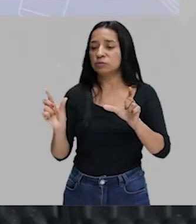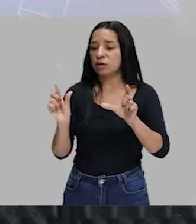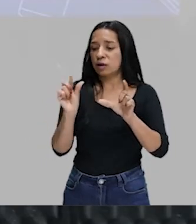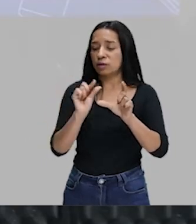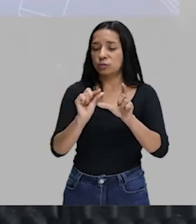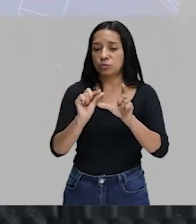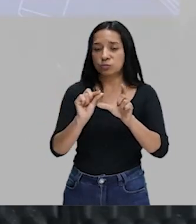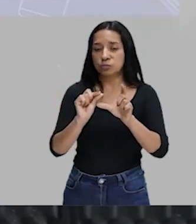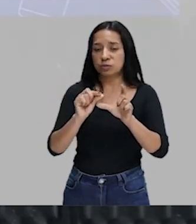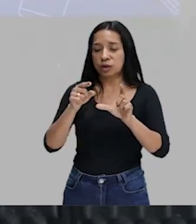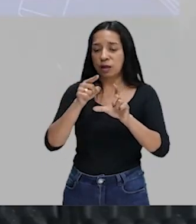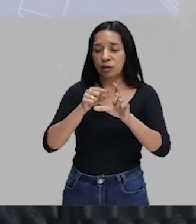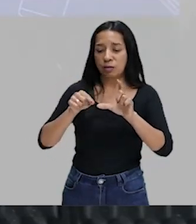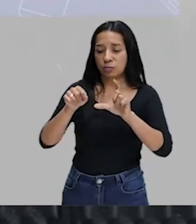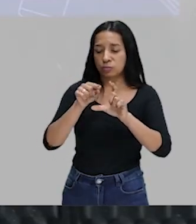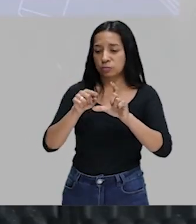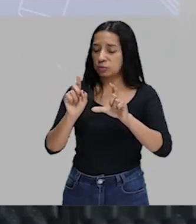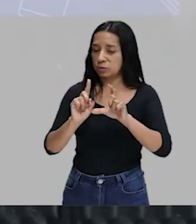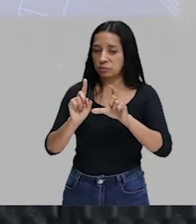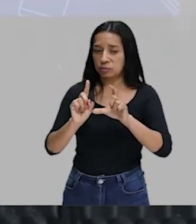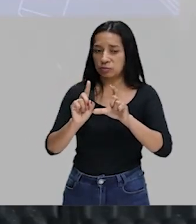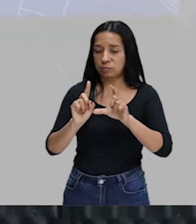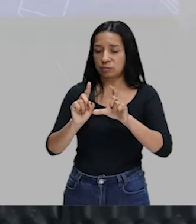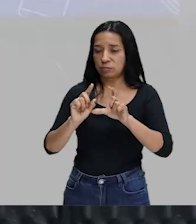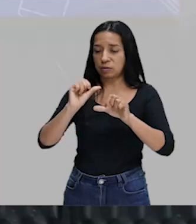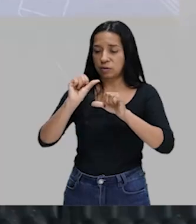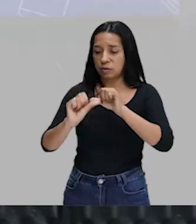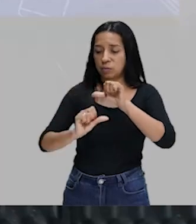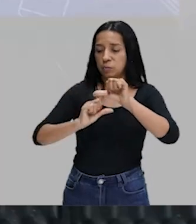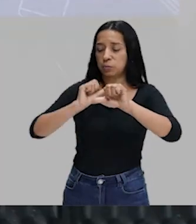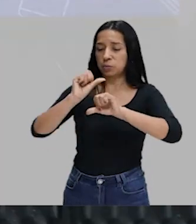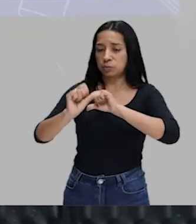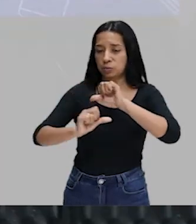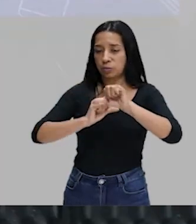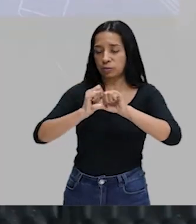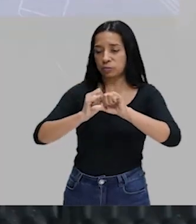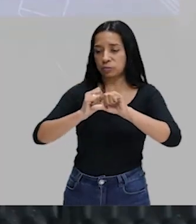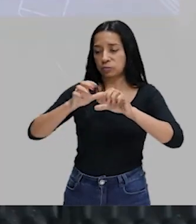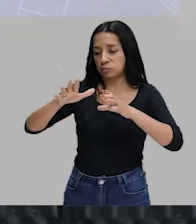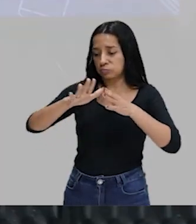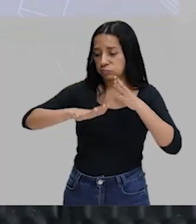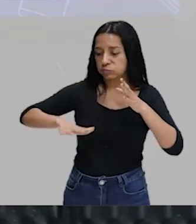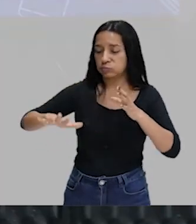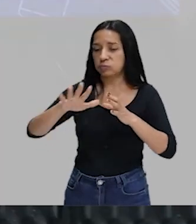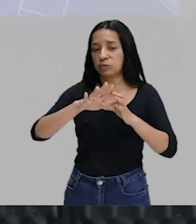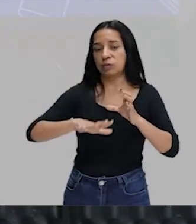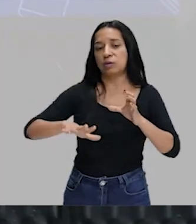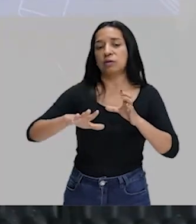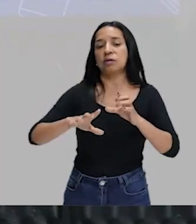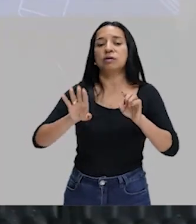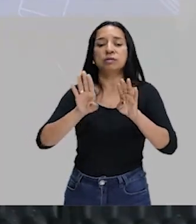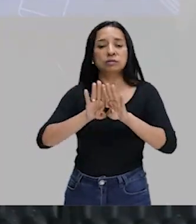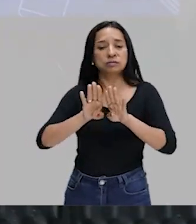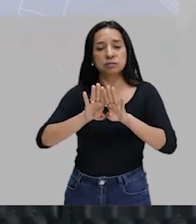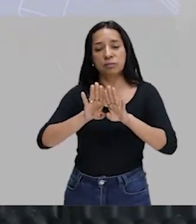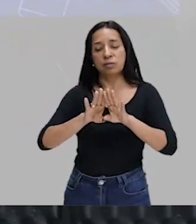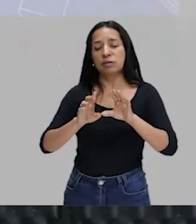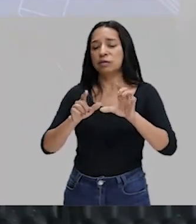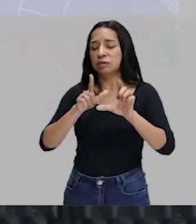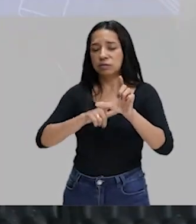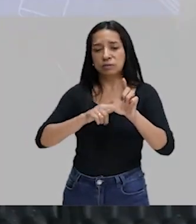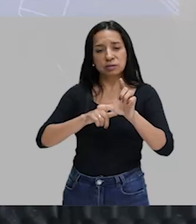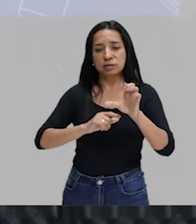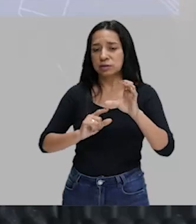nesse núcleo que ocorre lá as famosas fusões nucleares, né? Ok? E nem, né, muito menos uma estrela de